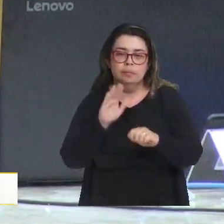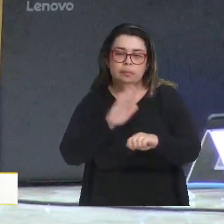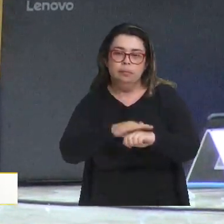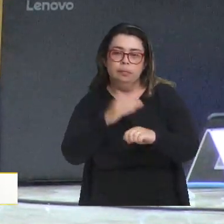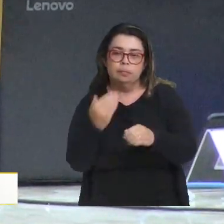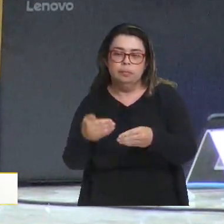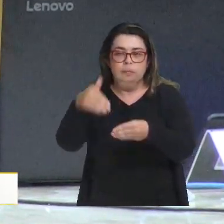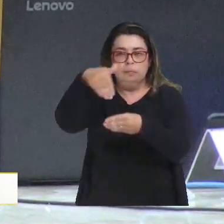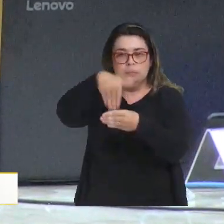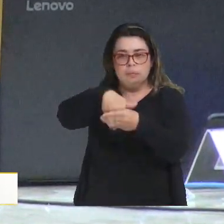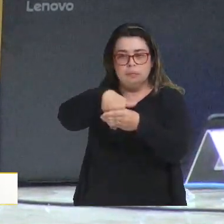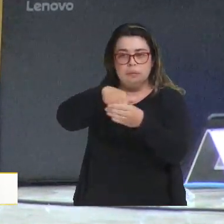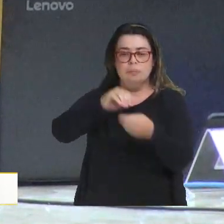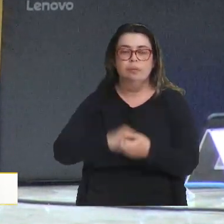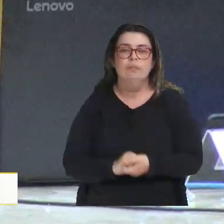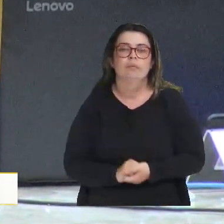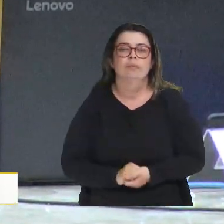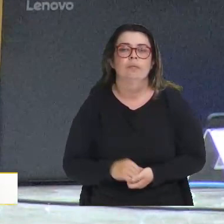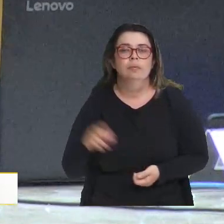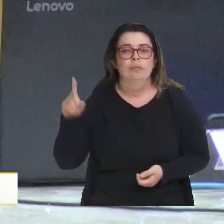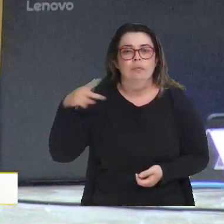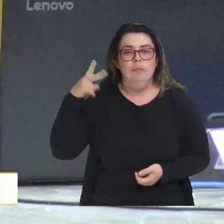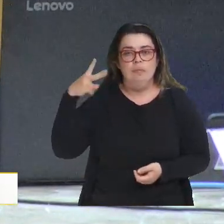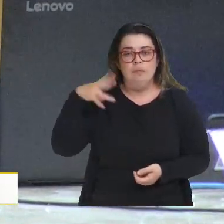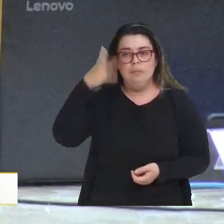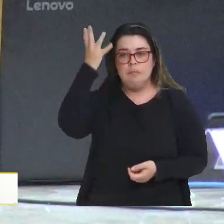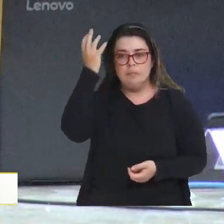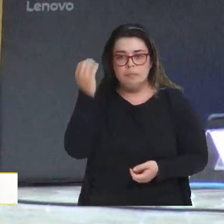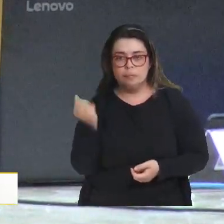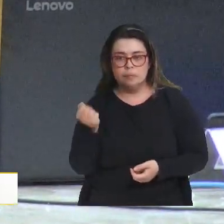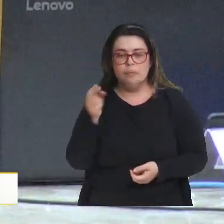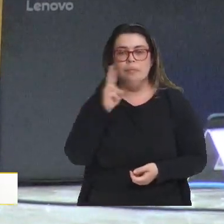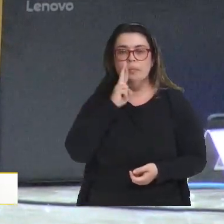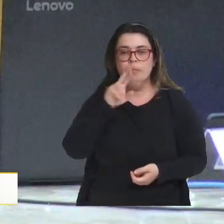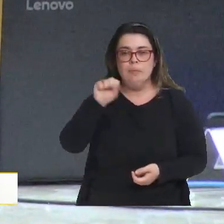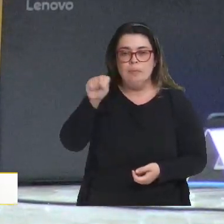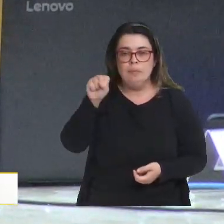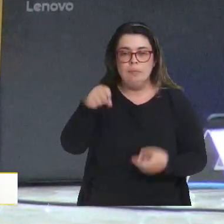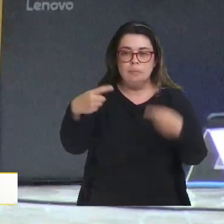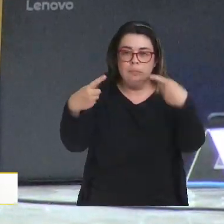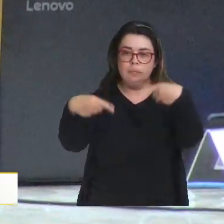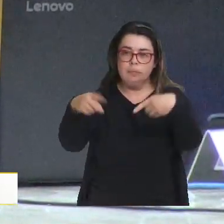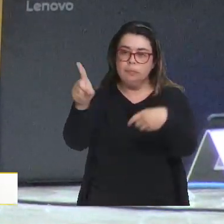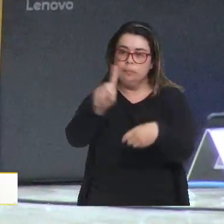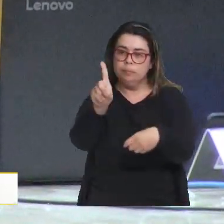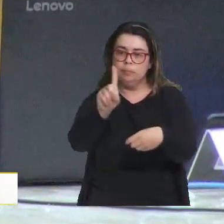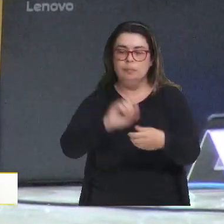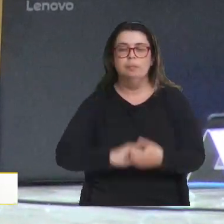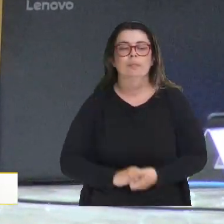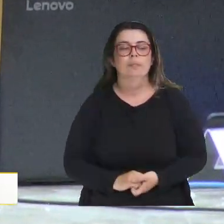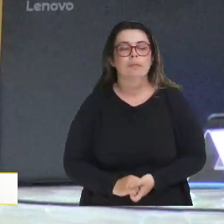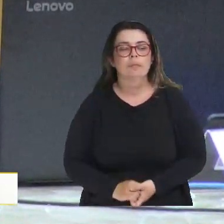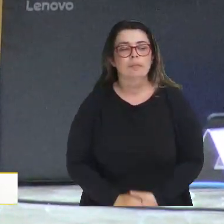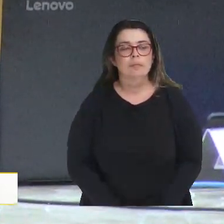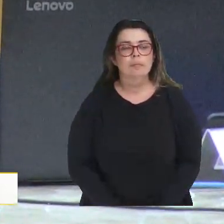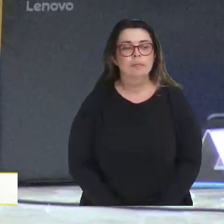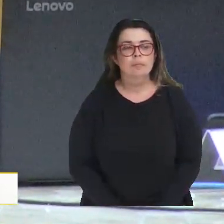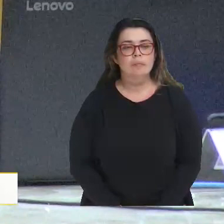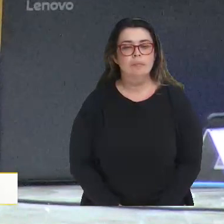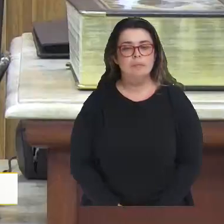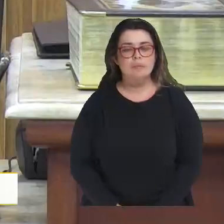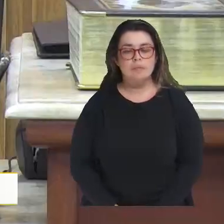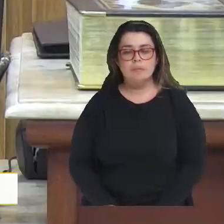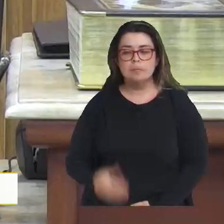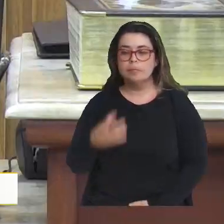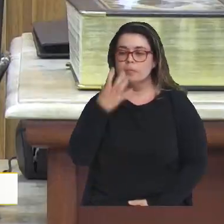votação. Os vereadores que forem favoráveis à aprovação do projeto respondam sim, os que forem contrários respondam não.